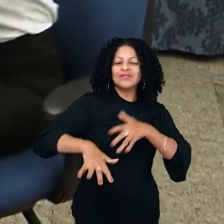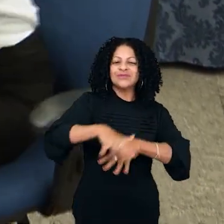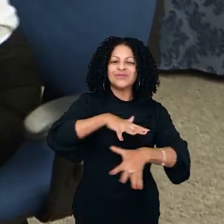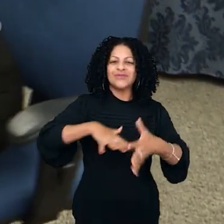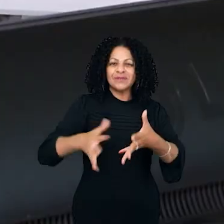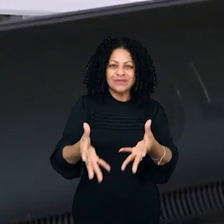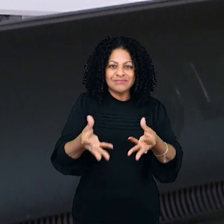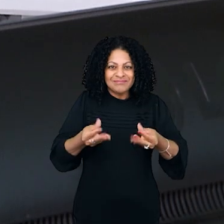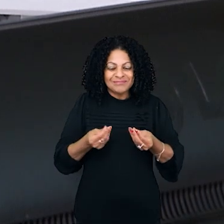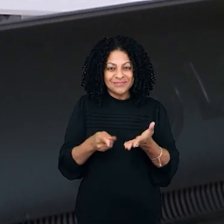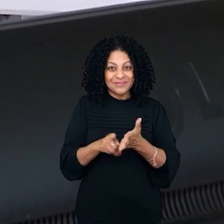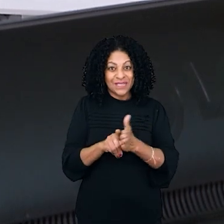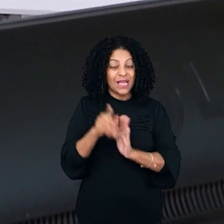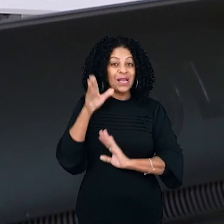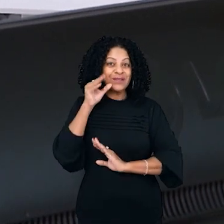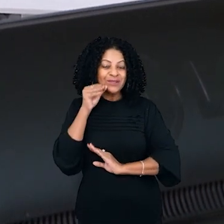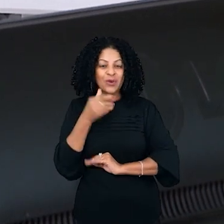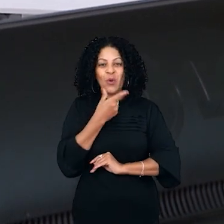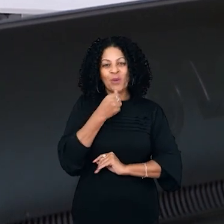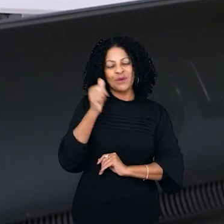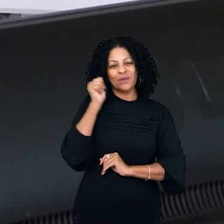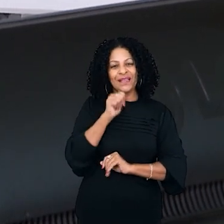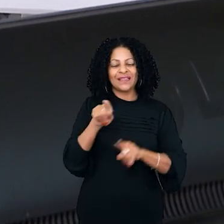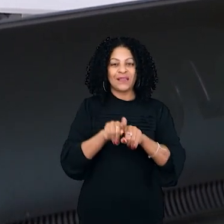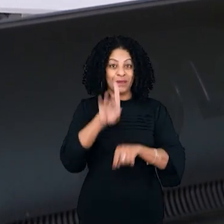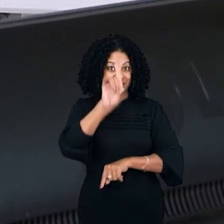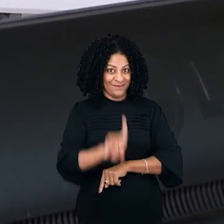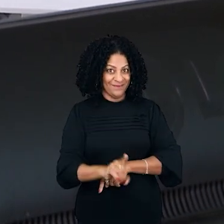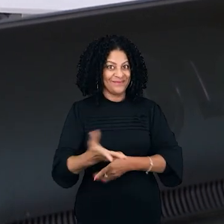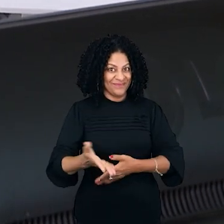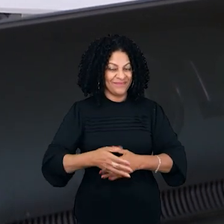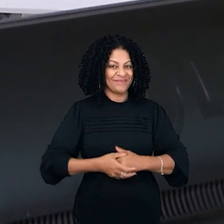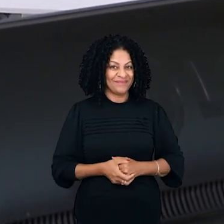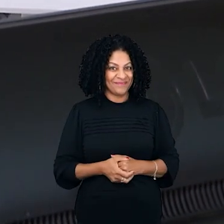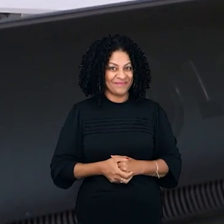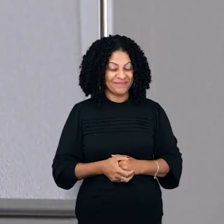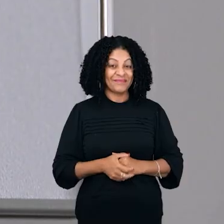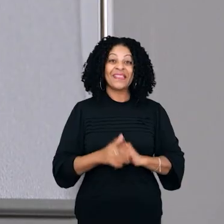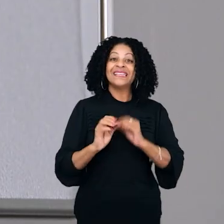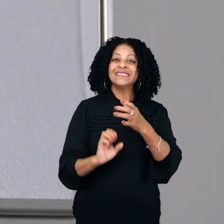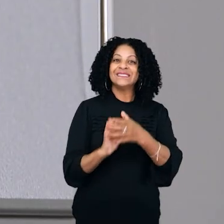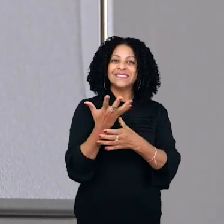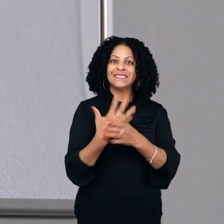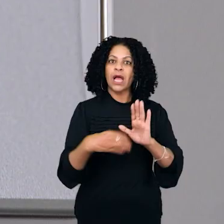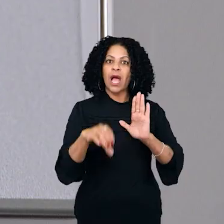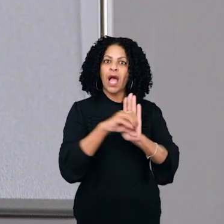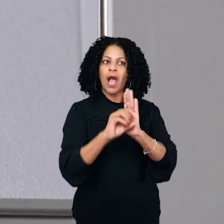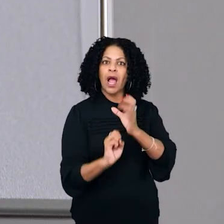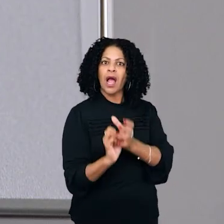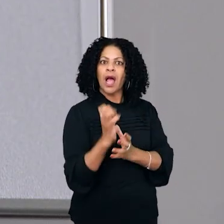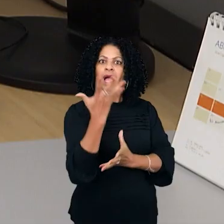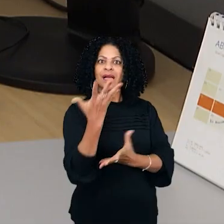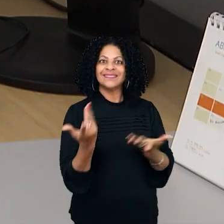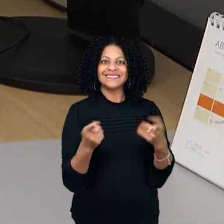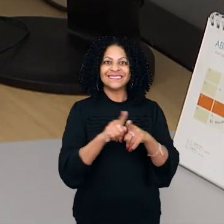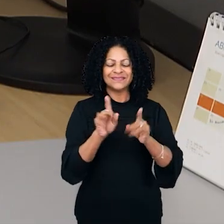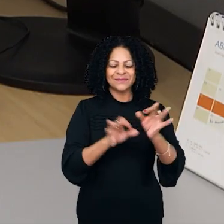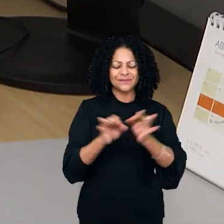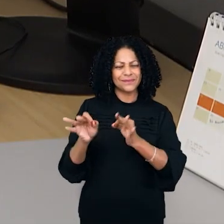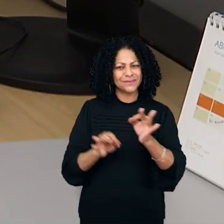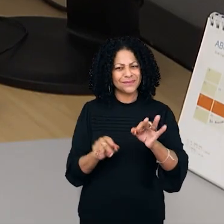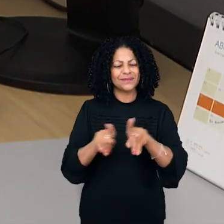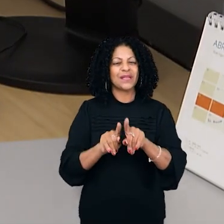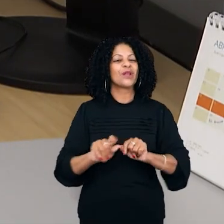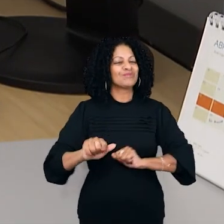de ações que acolham servidores e servidoras com deficiências. Desde a criação da unidade, uma